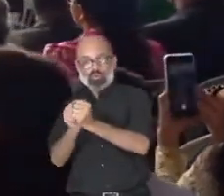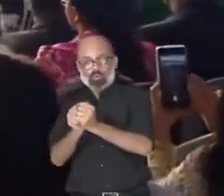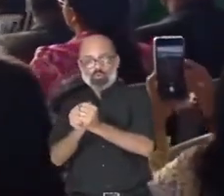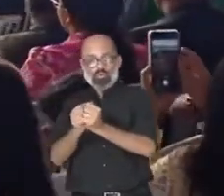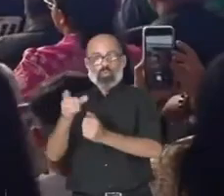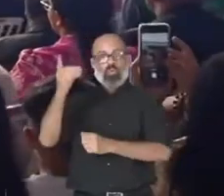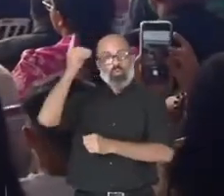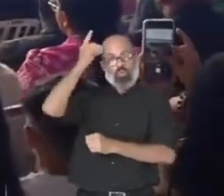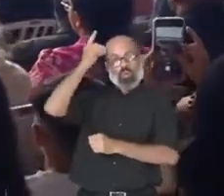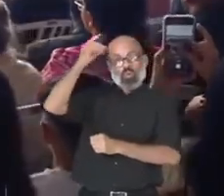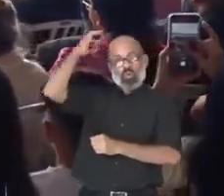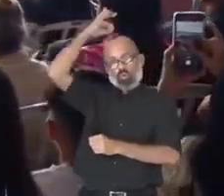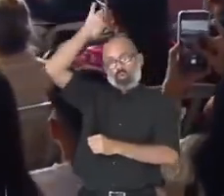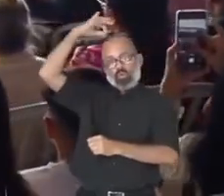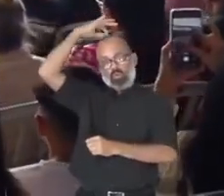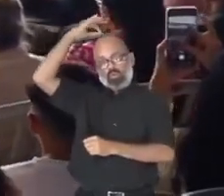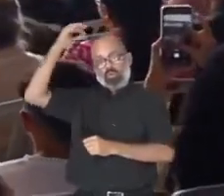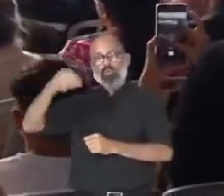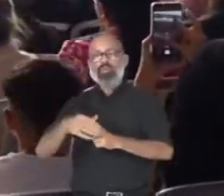do Espírito